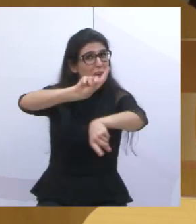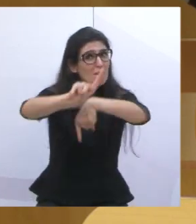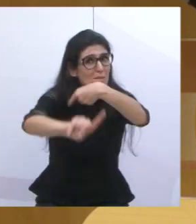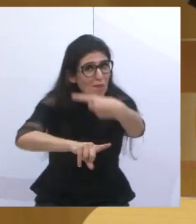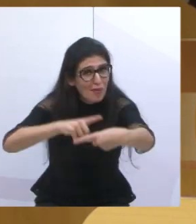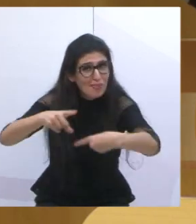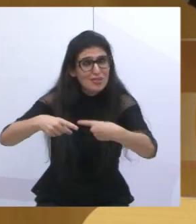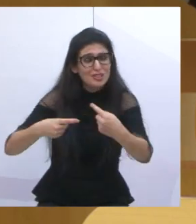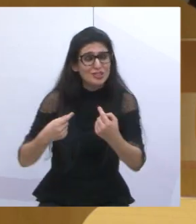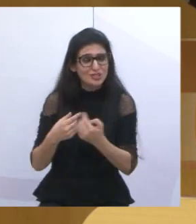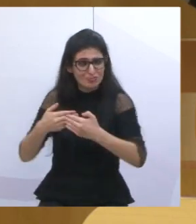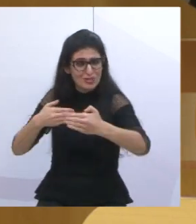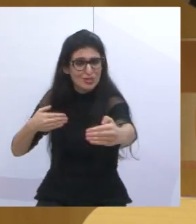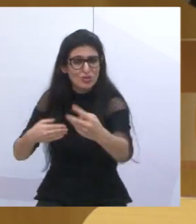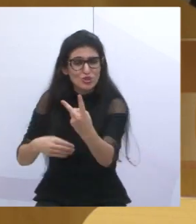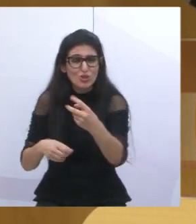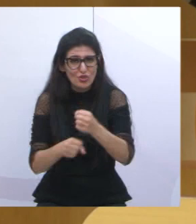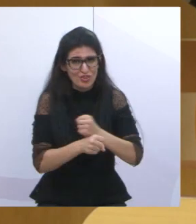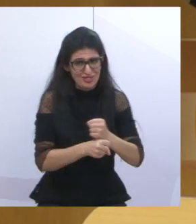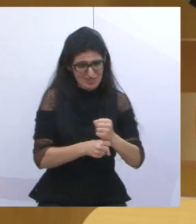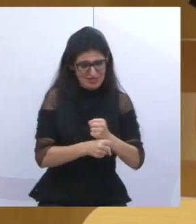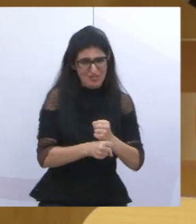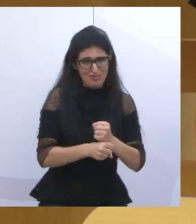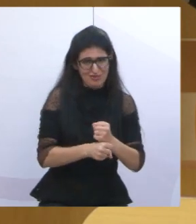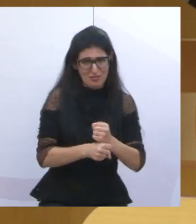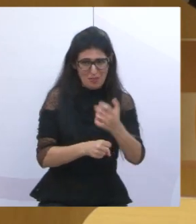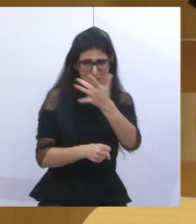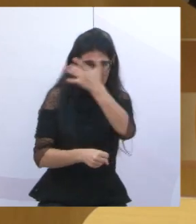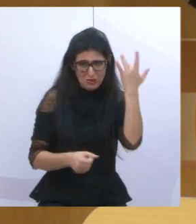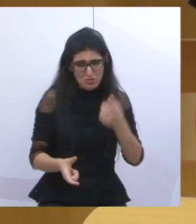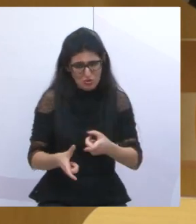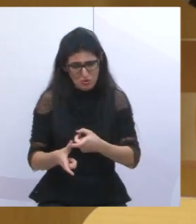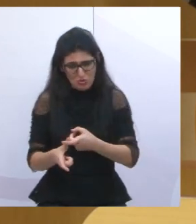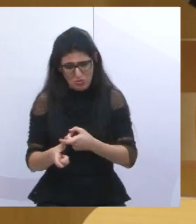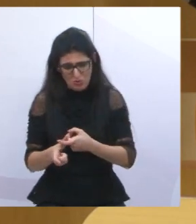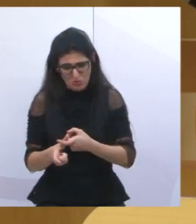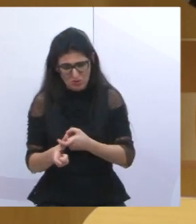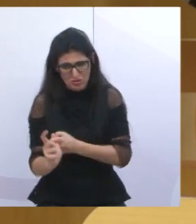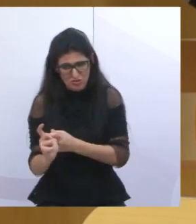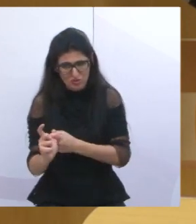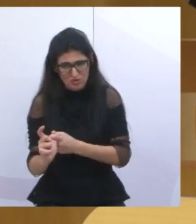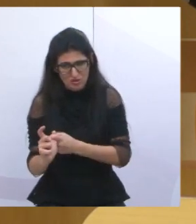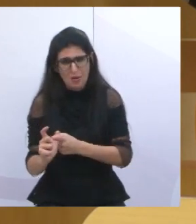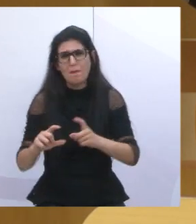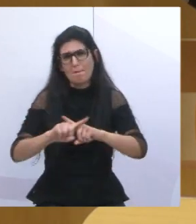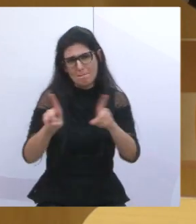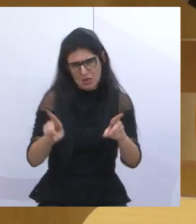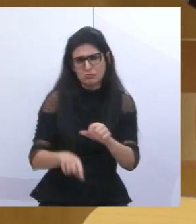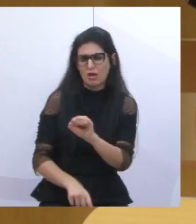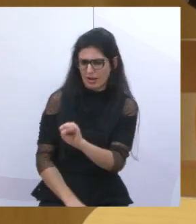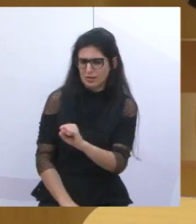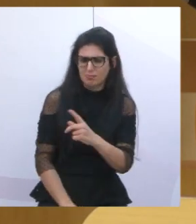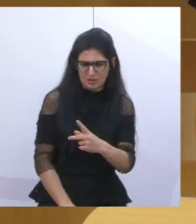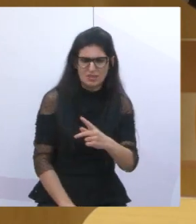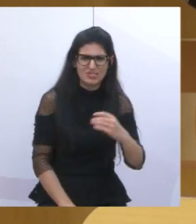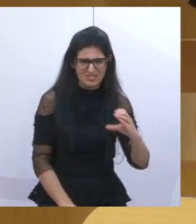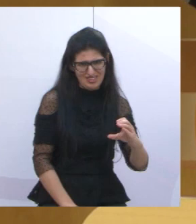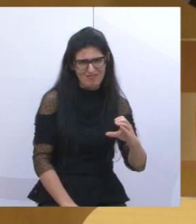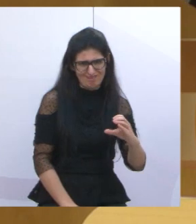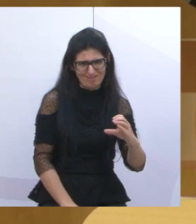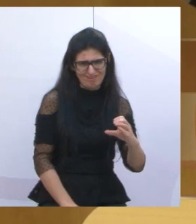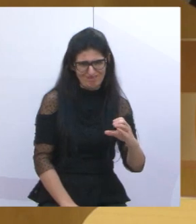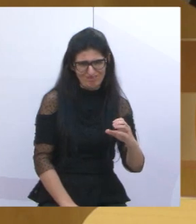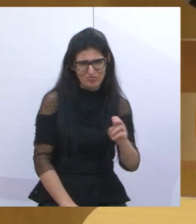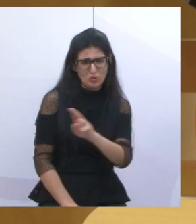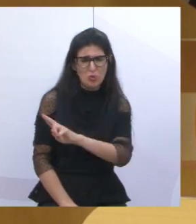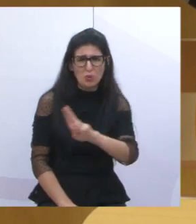de inadimplência, o devedor ele será enquadrado aí no SPC, no Serasa. Ele terá seu nome colocado